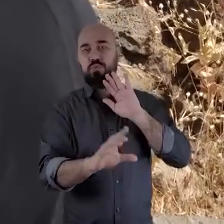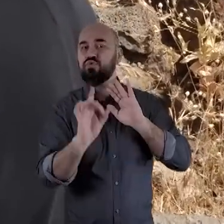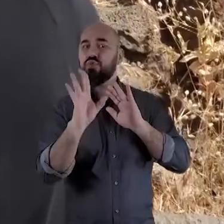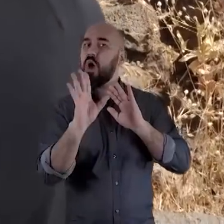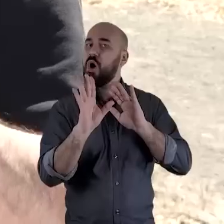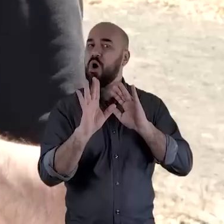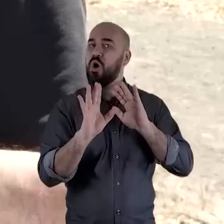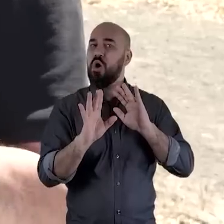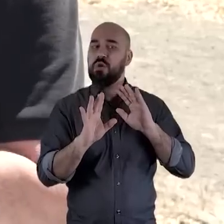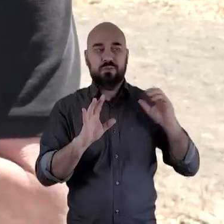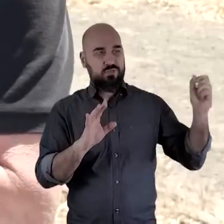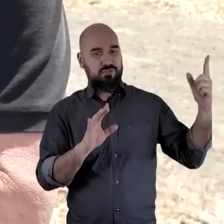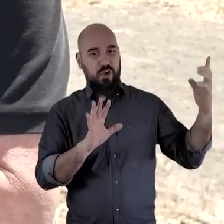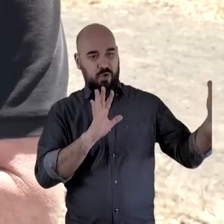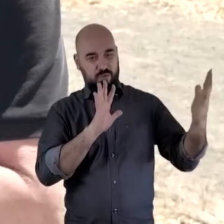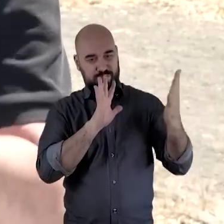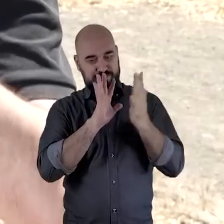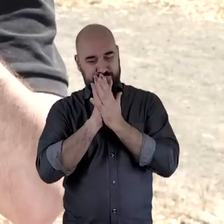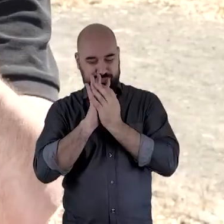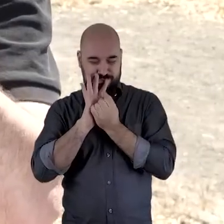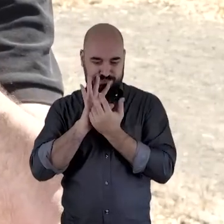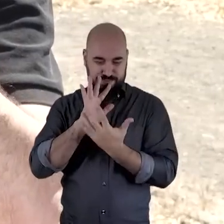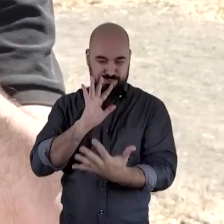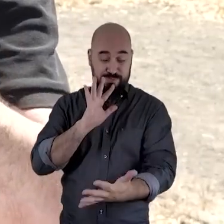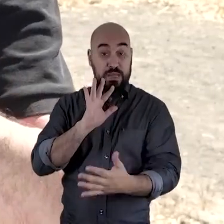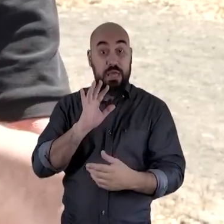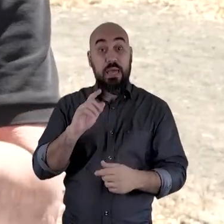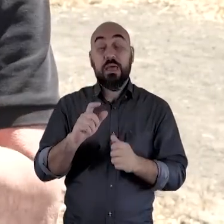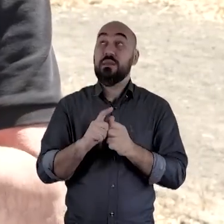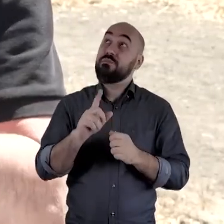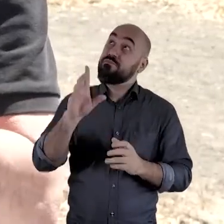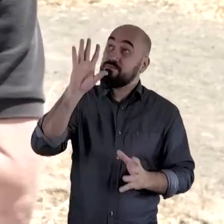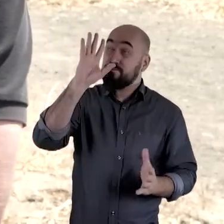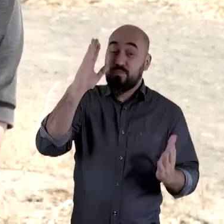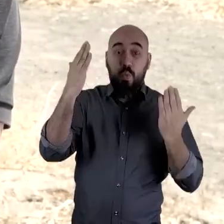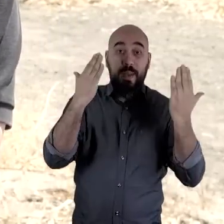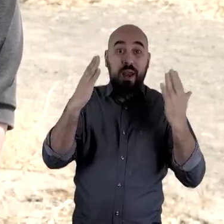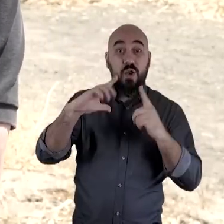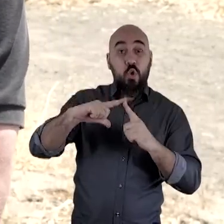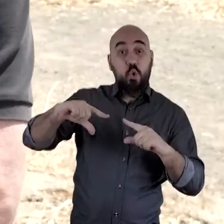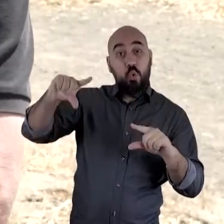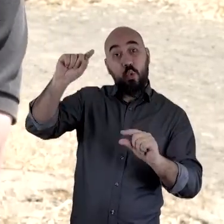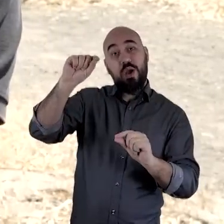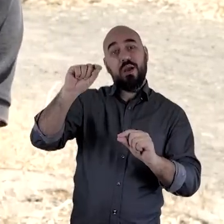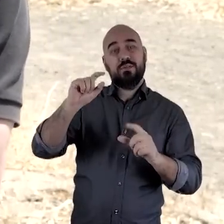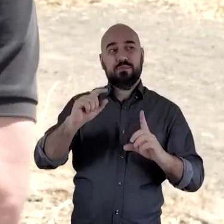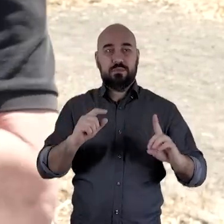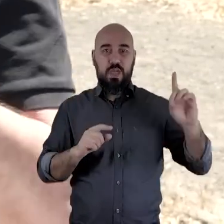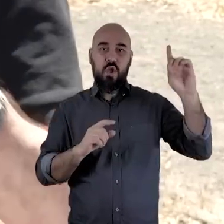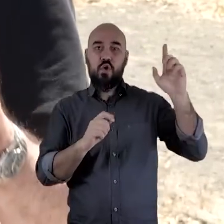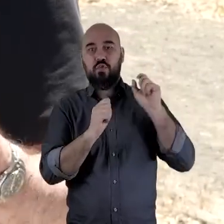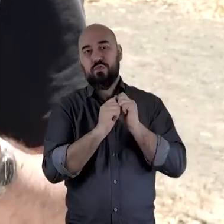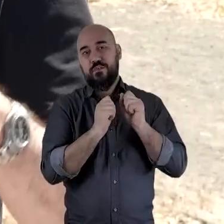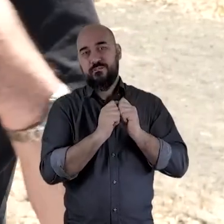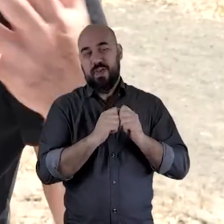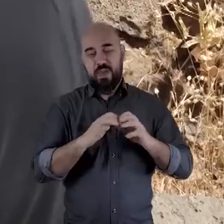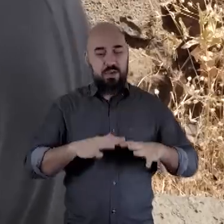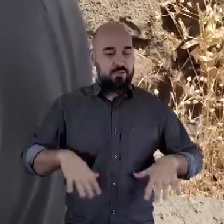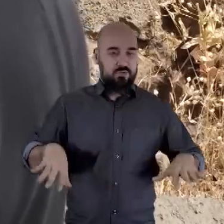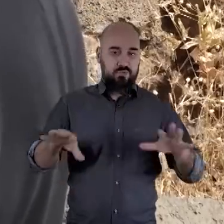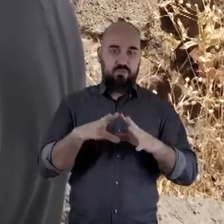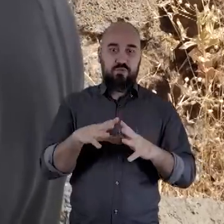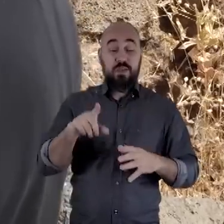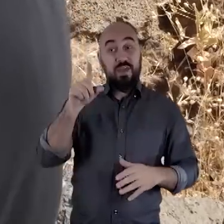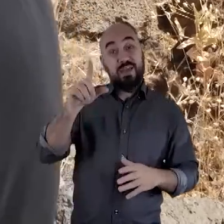Então, os mesopotâmicos associaram isso ao Criador. No caso, a lua era